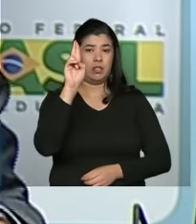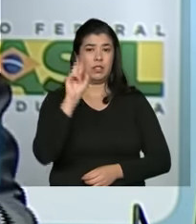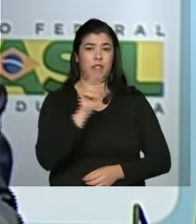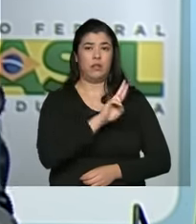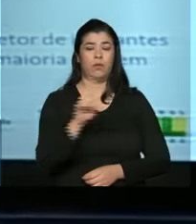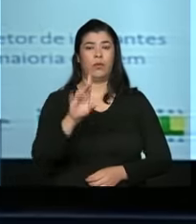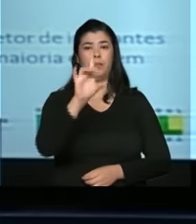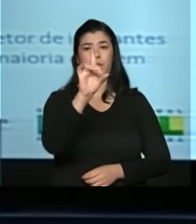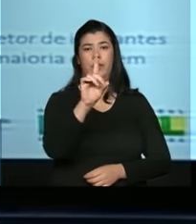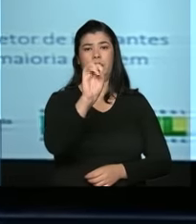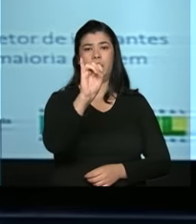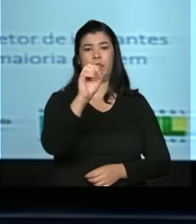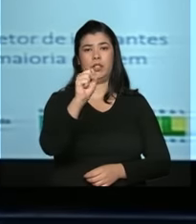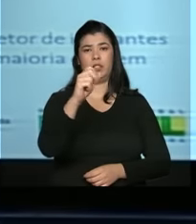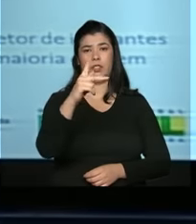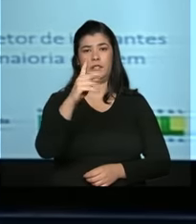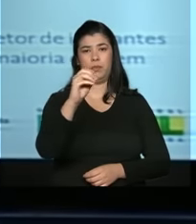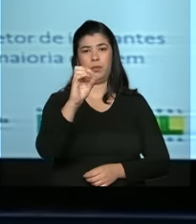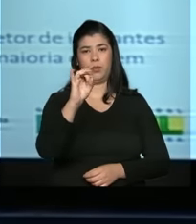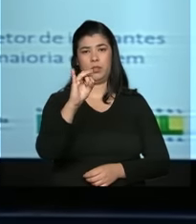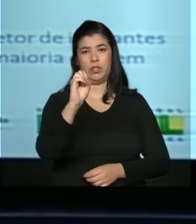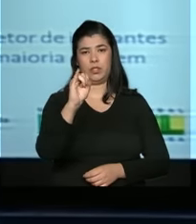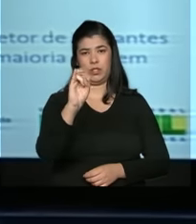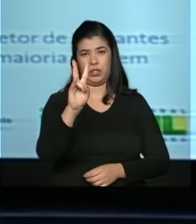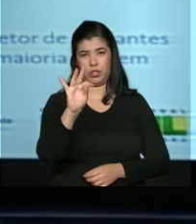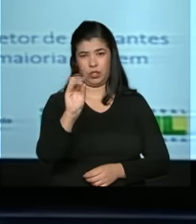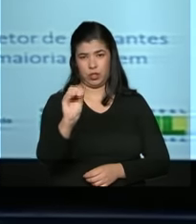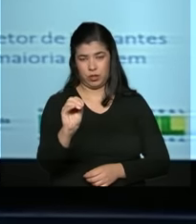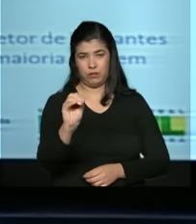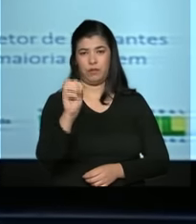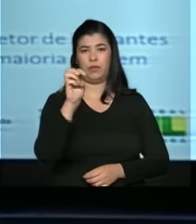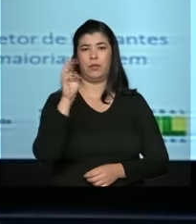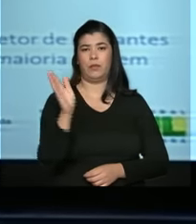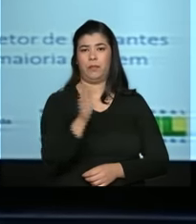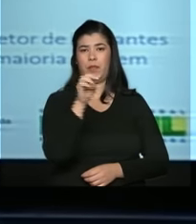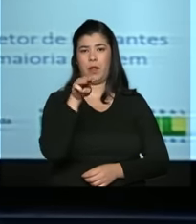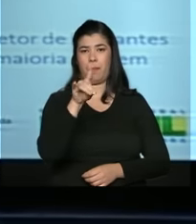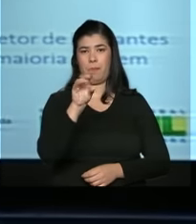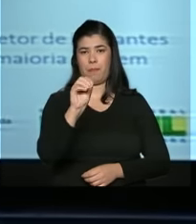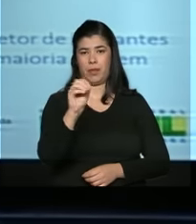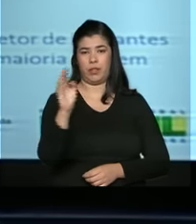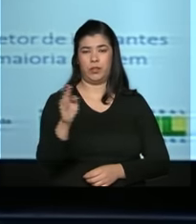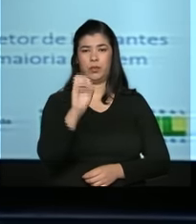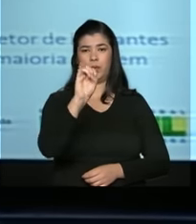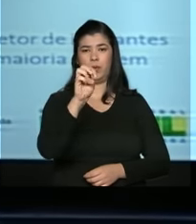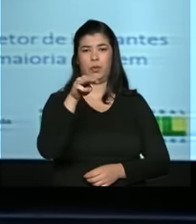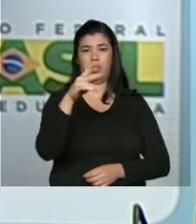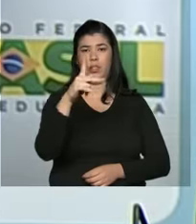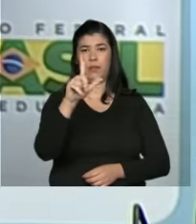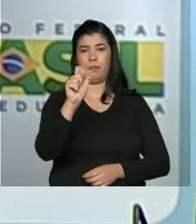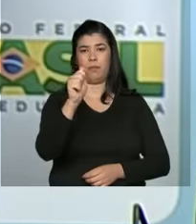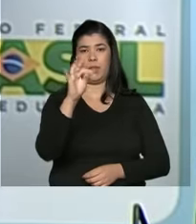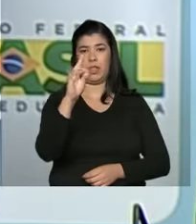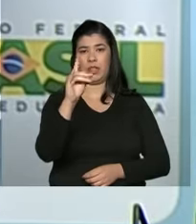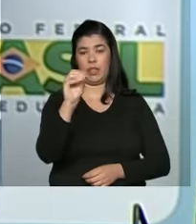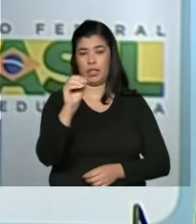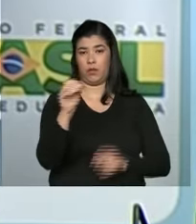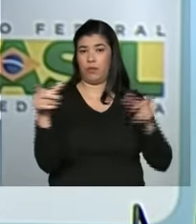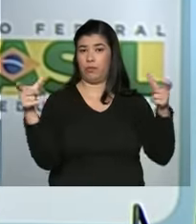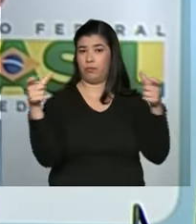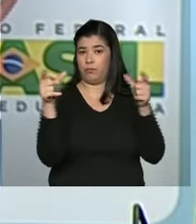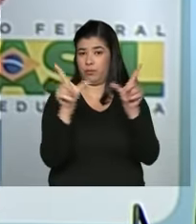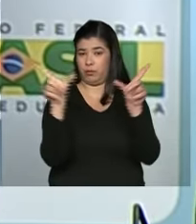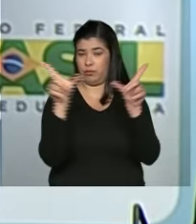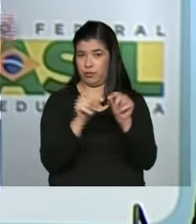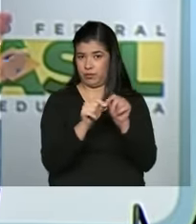médicos implantáveis ou seja o mercado das chamadas dos chamados dmis ele remonta reporta